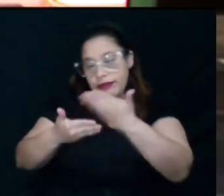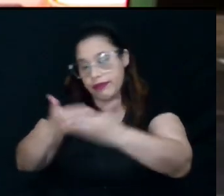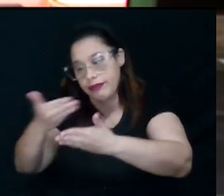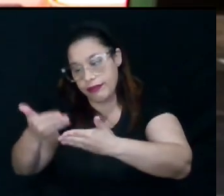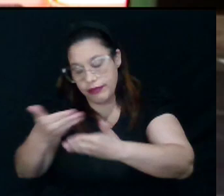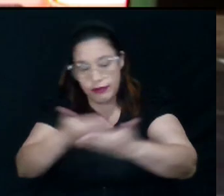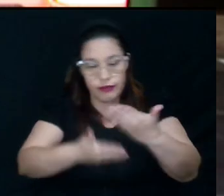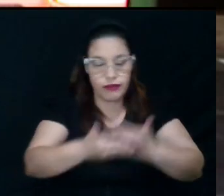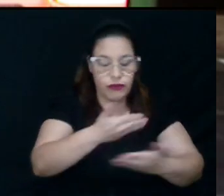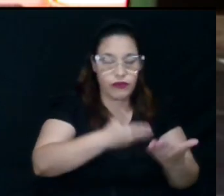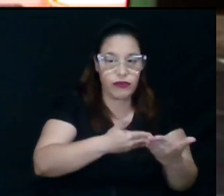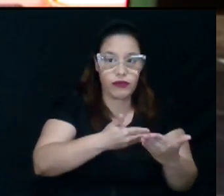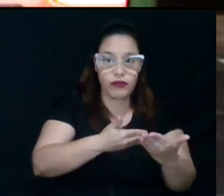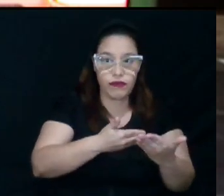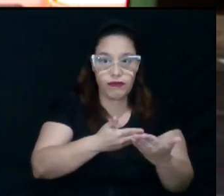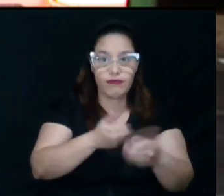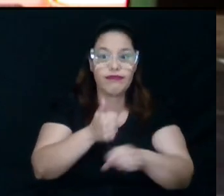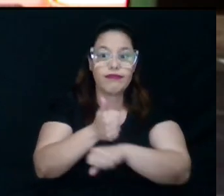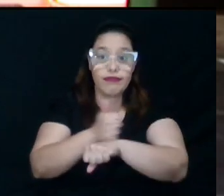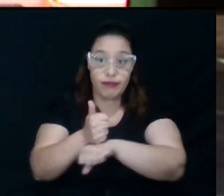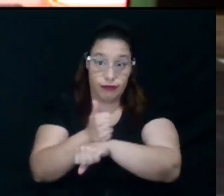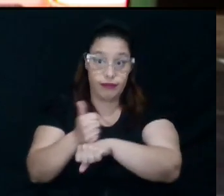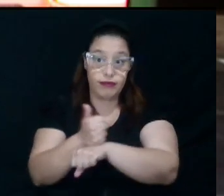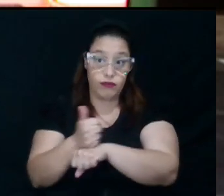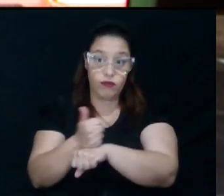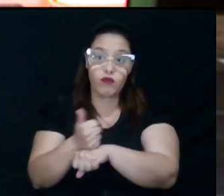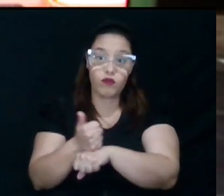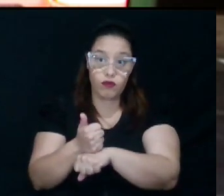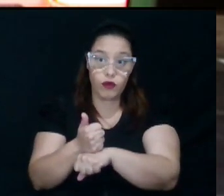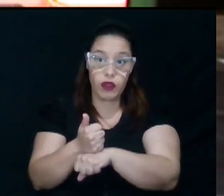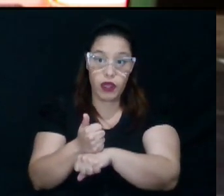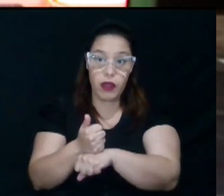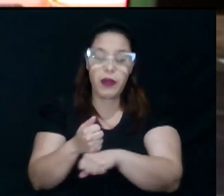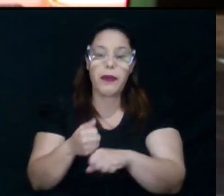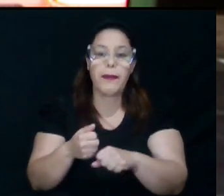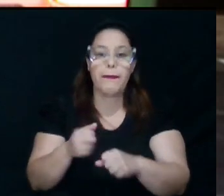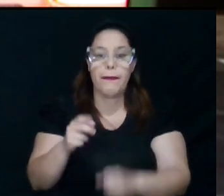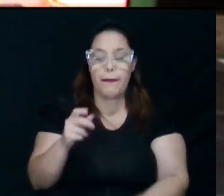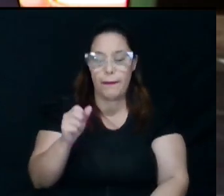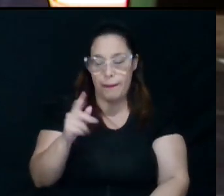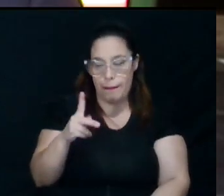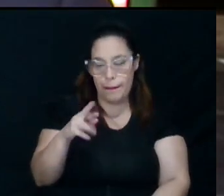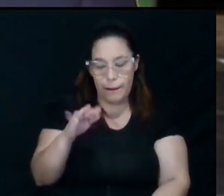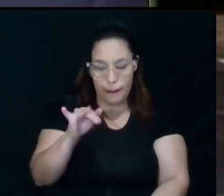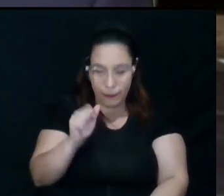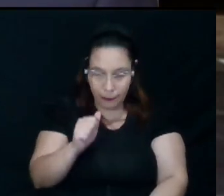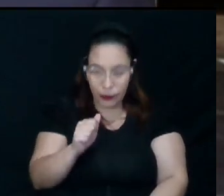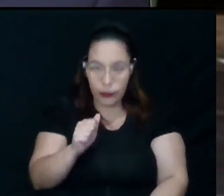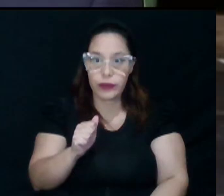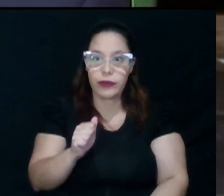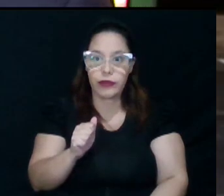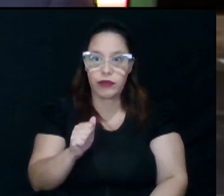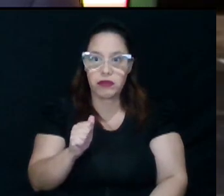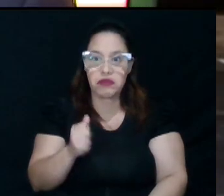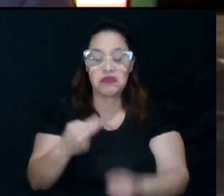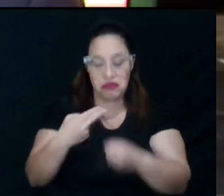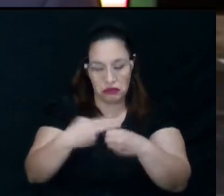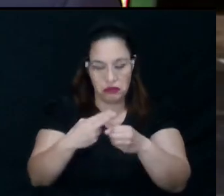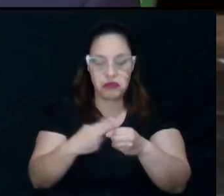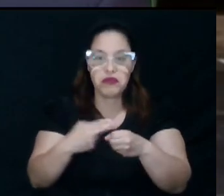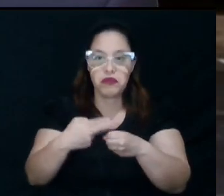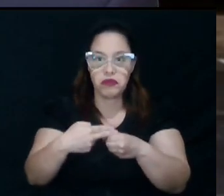público para a ópera, né? E começar essa formação desse público dentro da própria universidade, com os docentes,